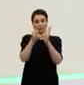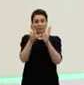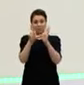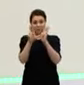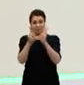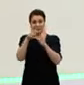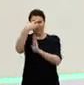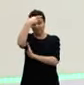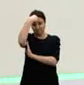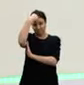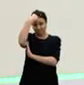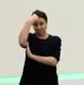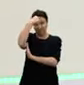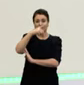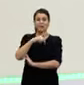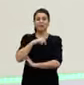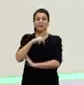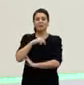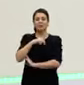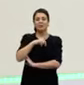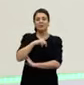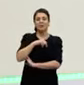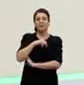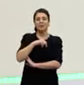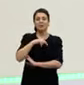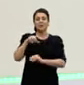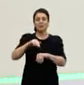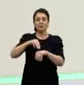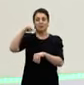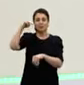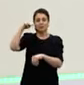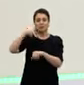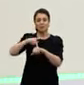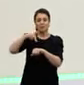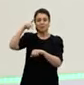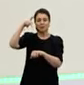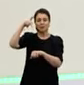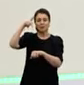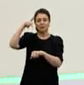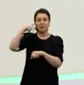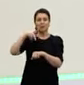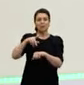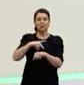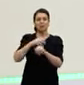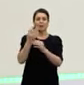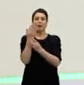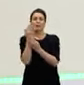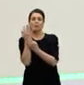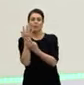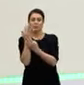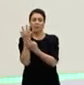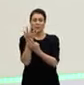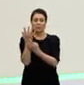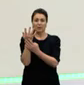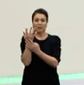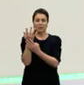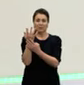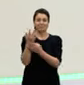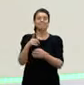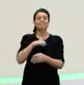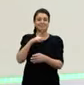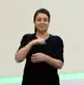e mestranda do Programa de Pós-Graduação em Bioquímica da URGS, da Universidade Federal do Rio Grande do